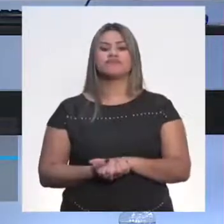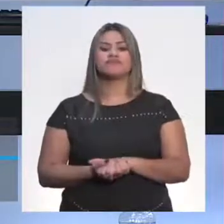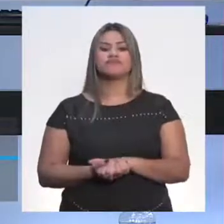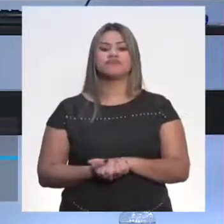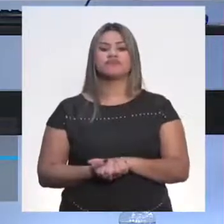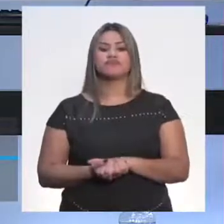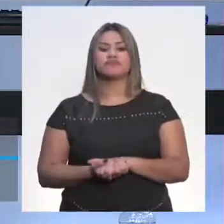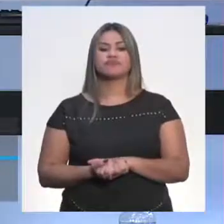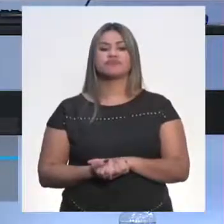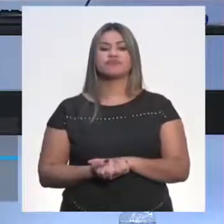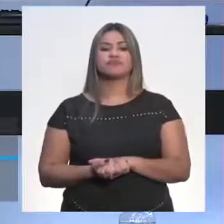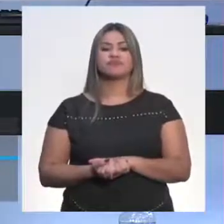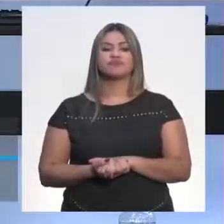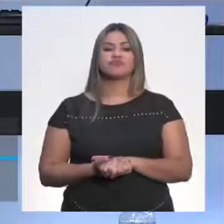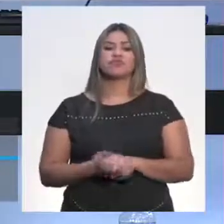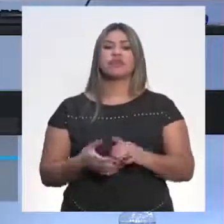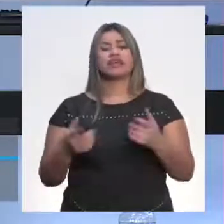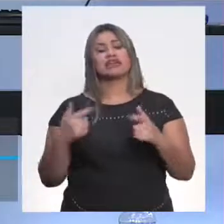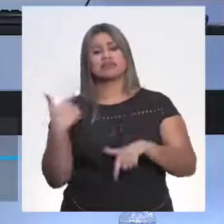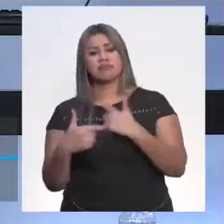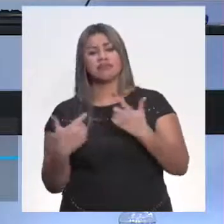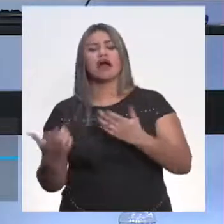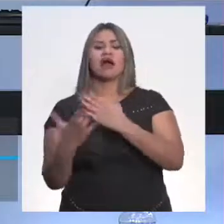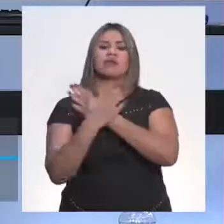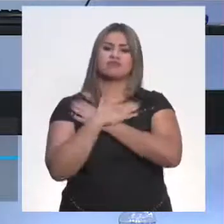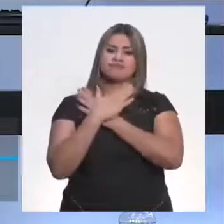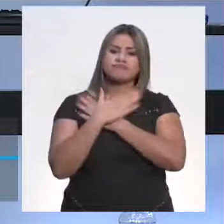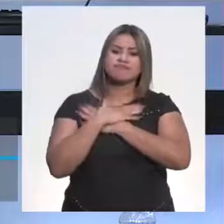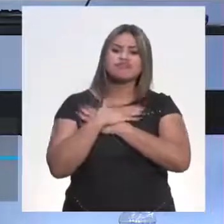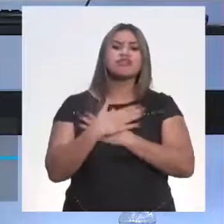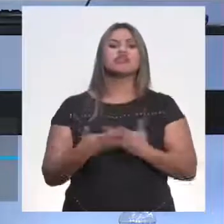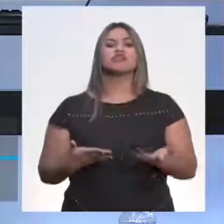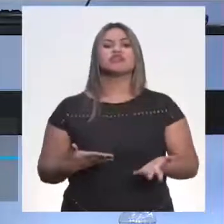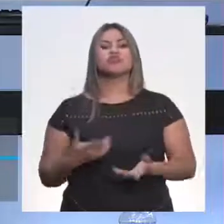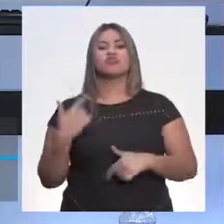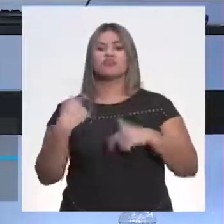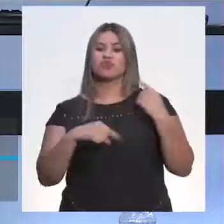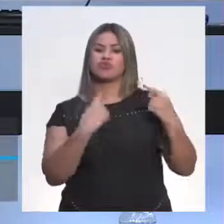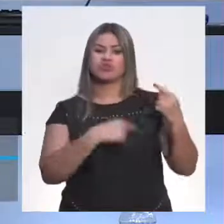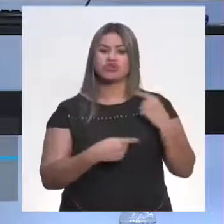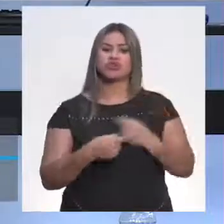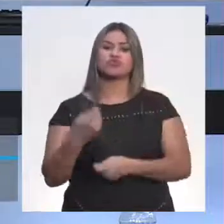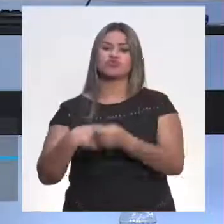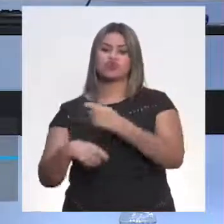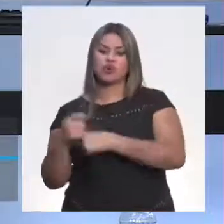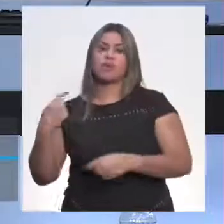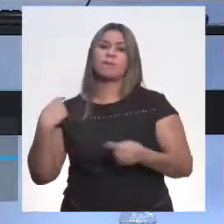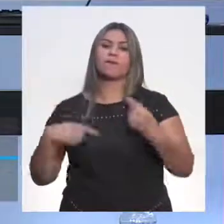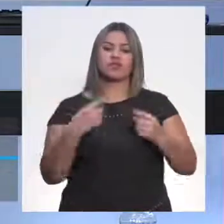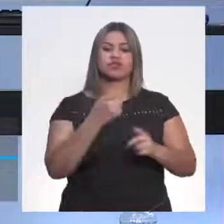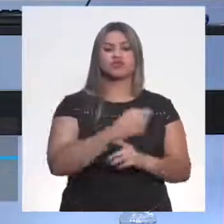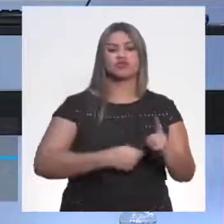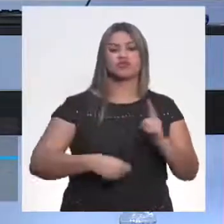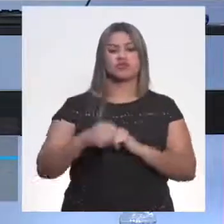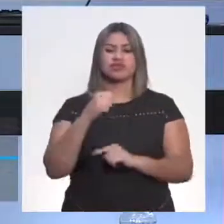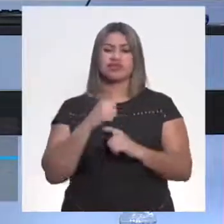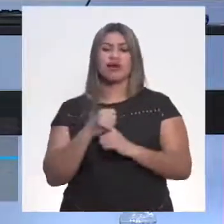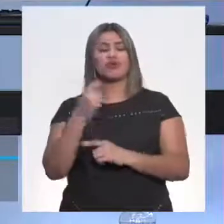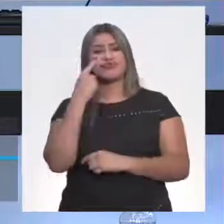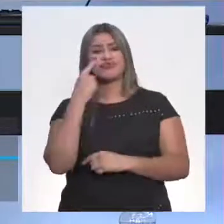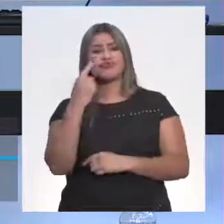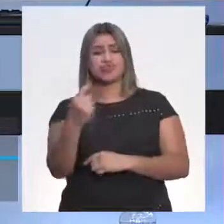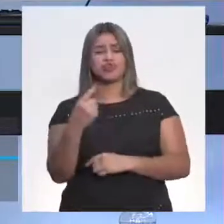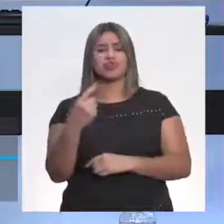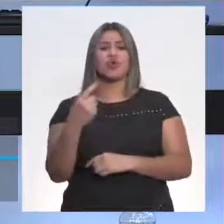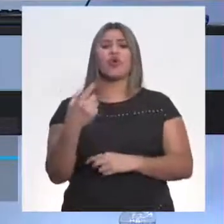ao trabalho ao desemprego as políticas econômicas às políticas sociais então nós já vimos o